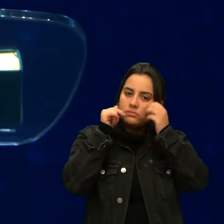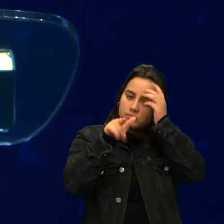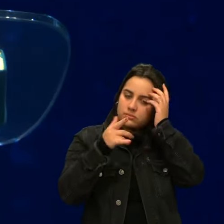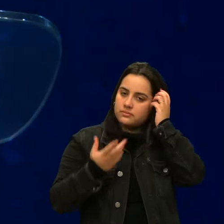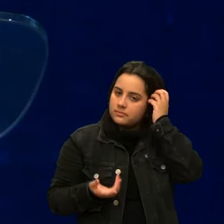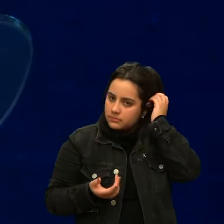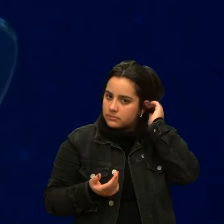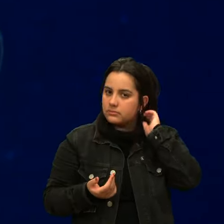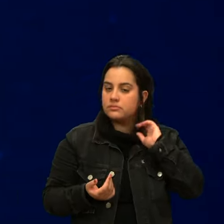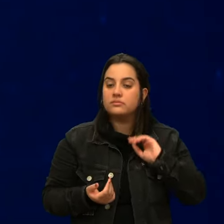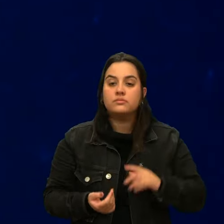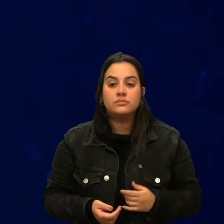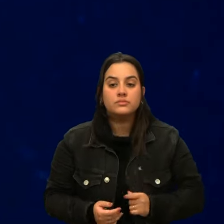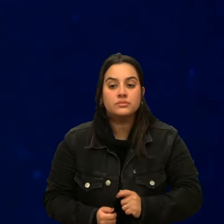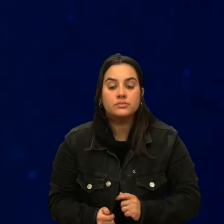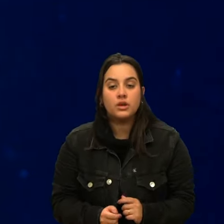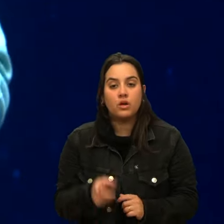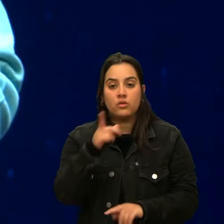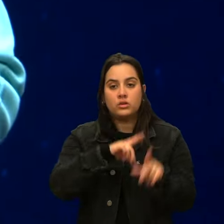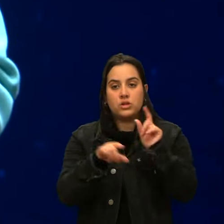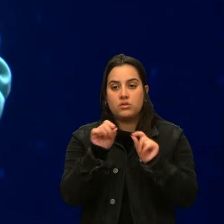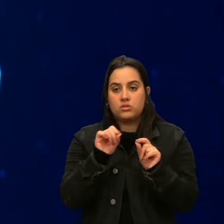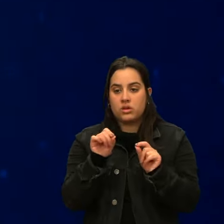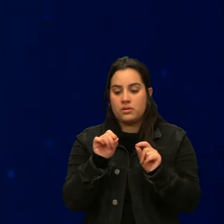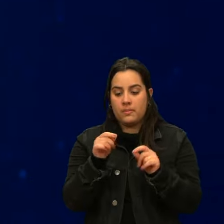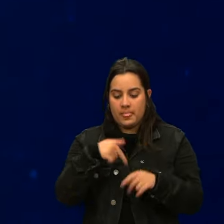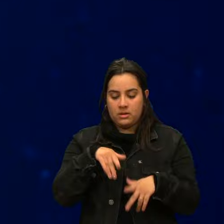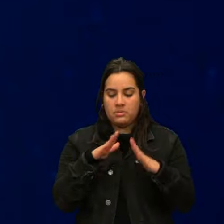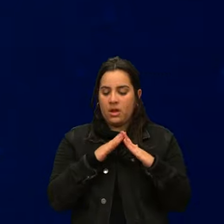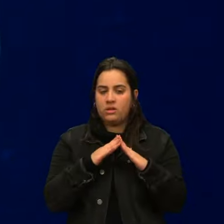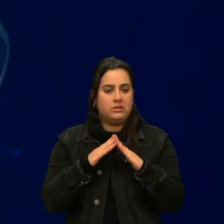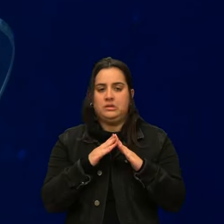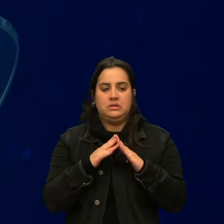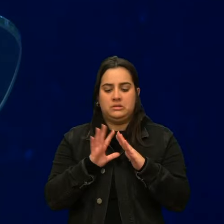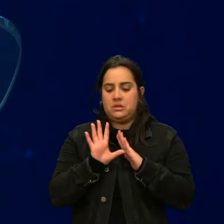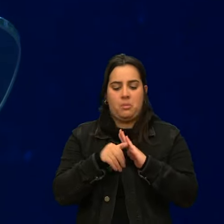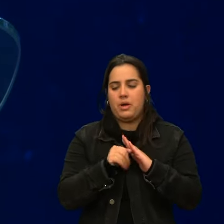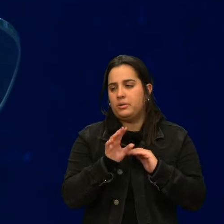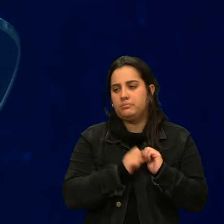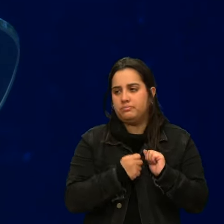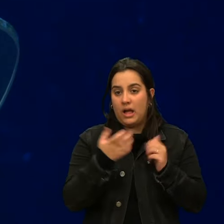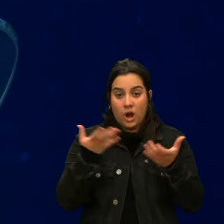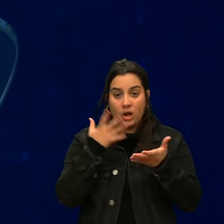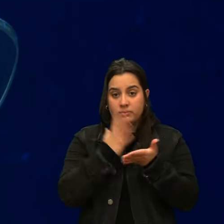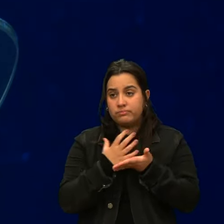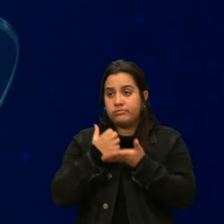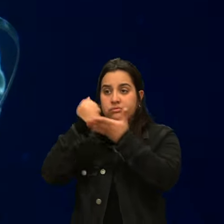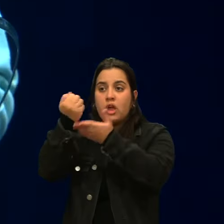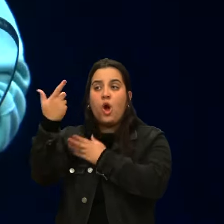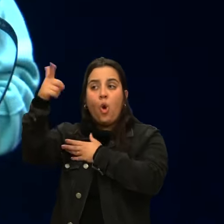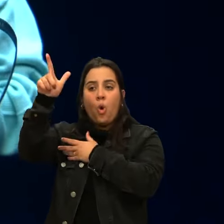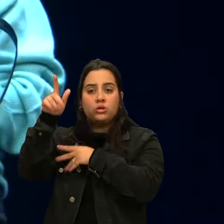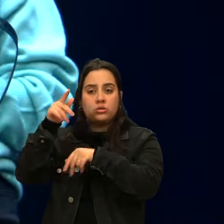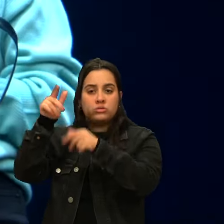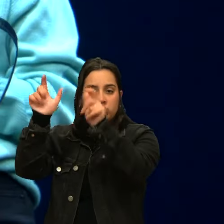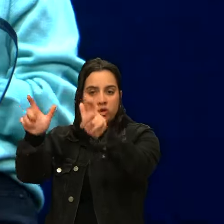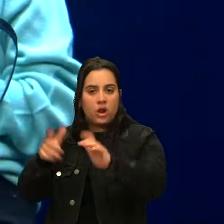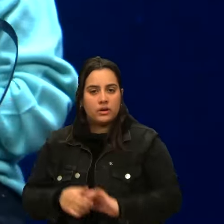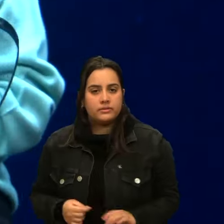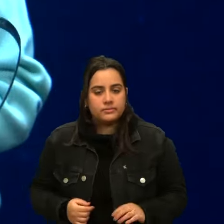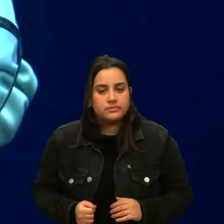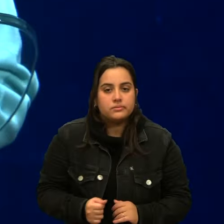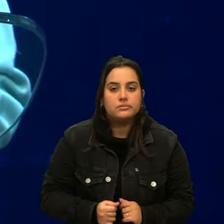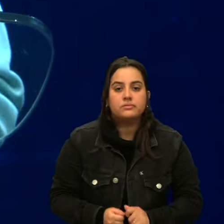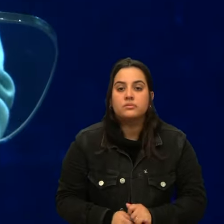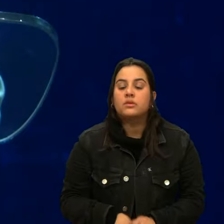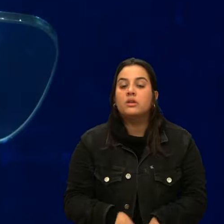ou tem menos, você sendo levado da sua casa, do lugar onde você estava acostumado a viver. E agora pensando